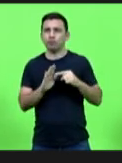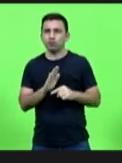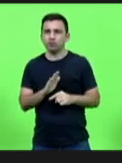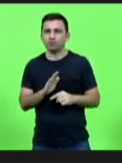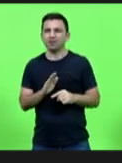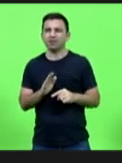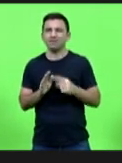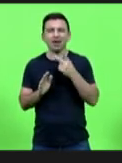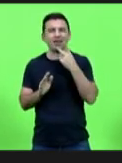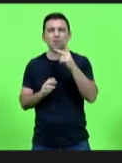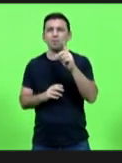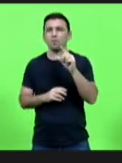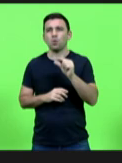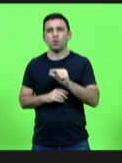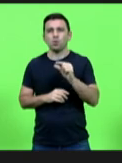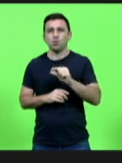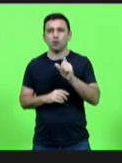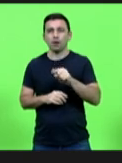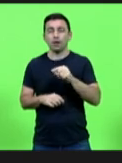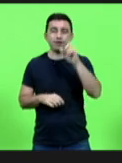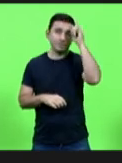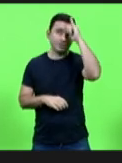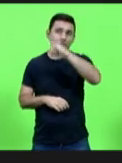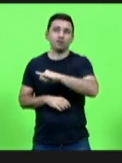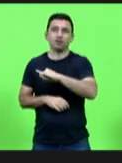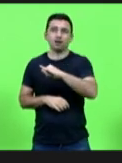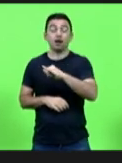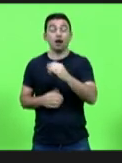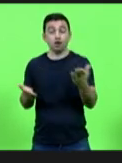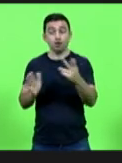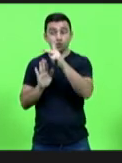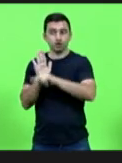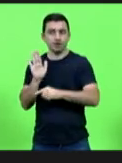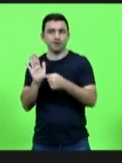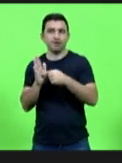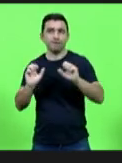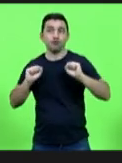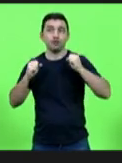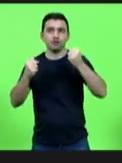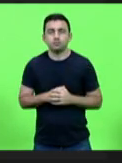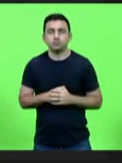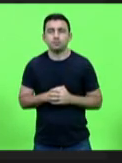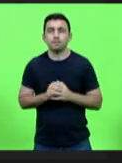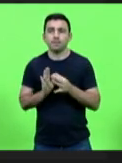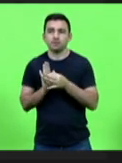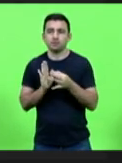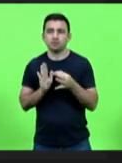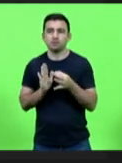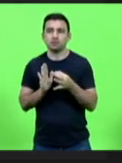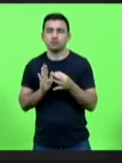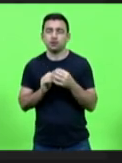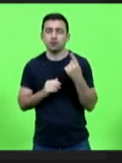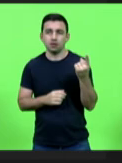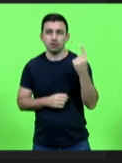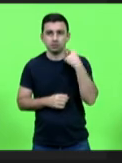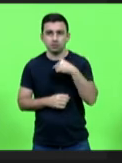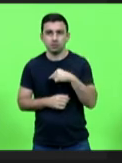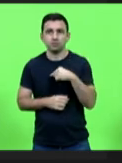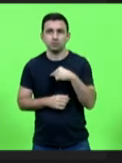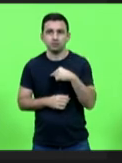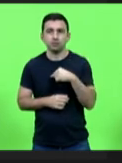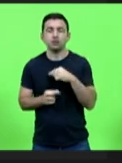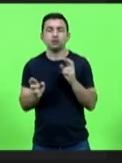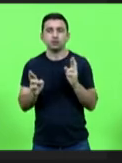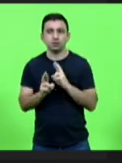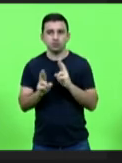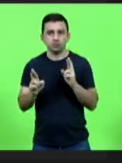pouco em prevenção. Então a ideia principal desse projeto é fortalecermos e focarmos na prevenção. Outro projeto aprovado é do